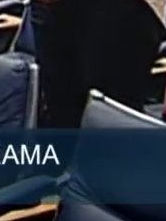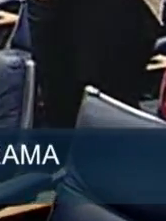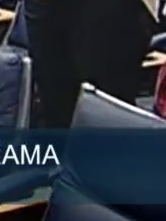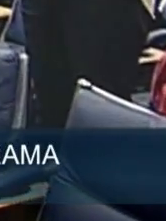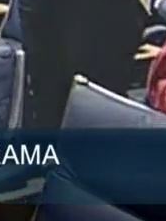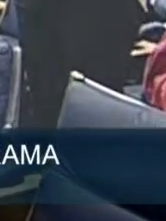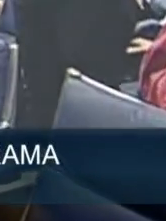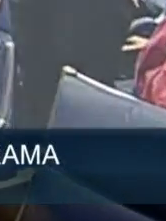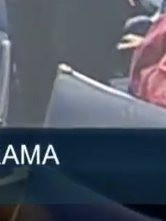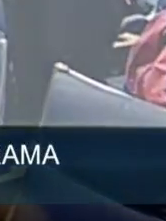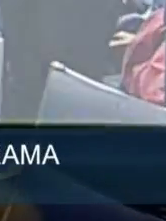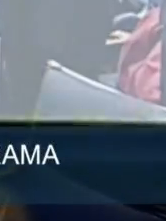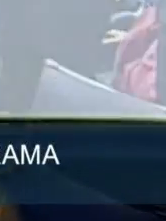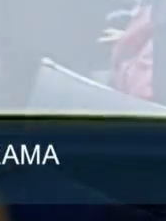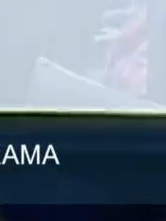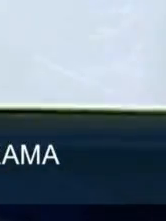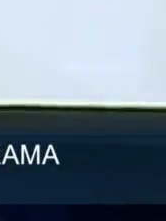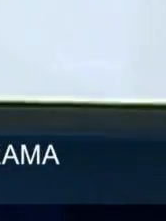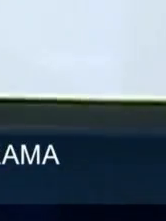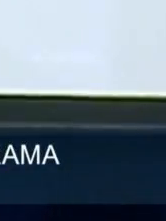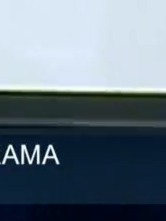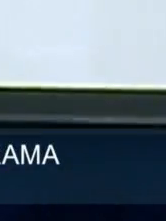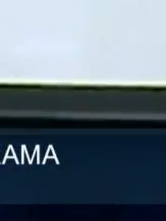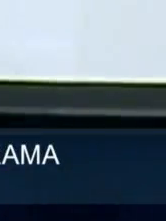Gentil pátria amada